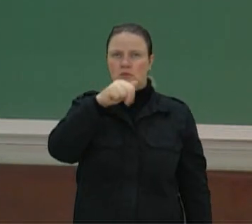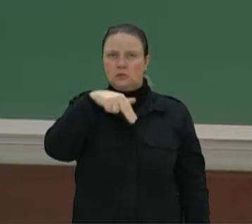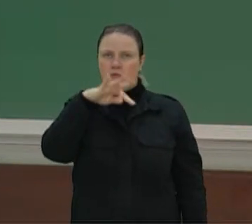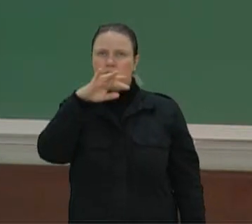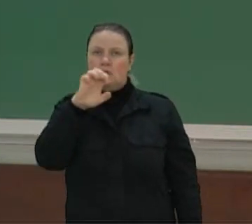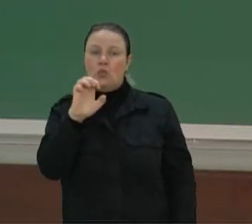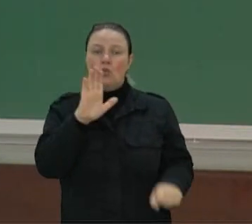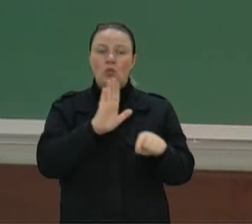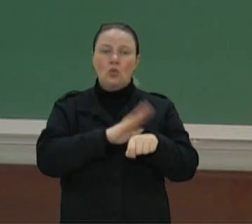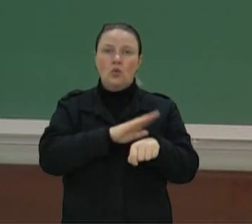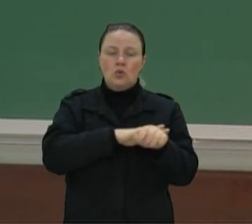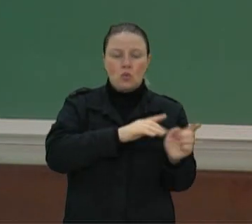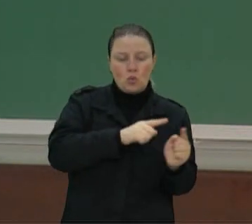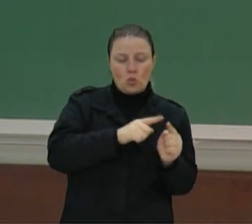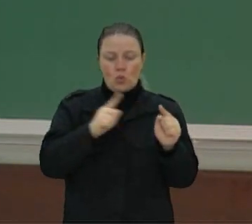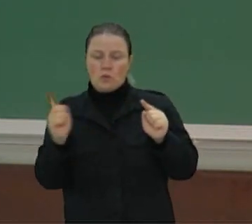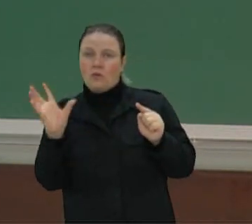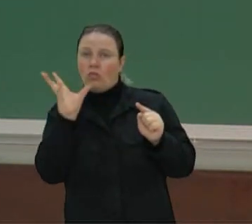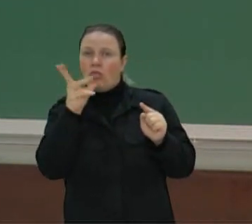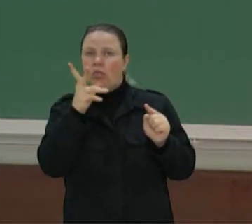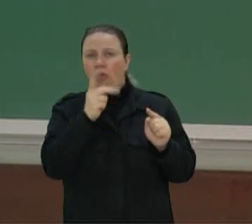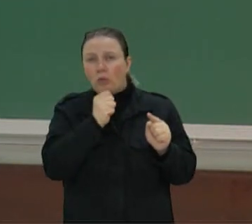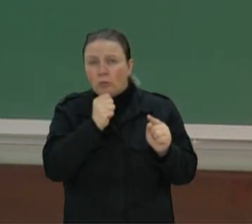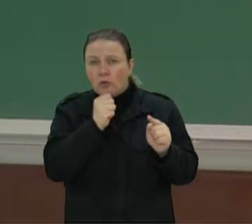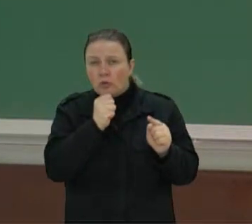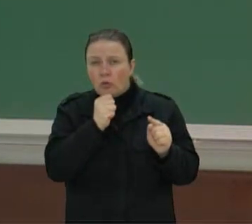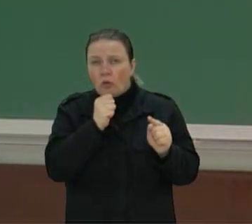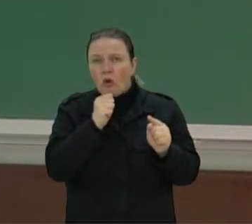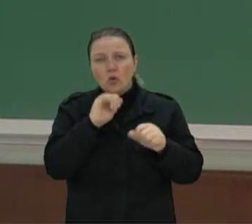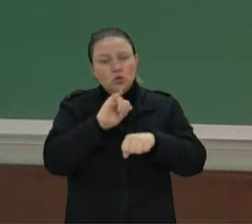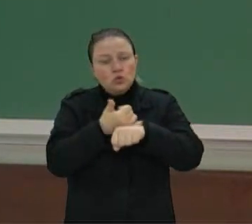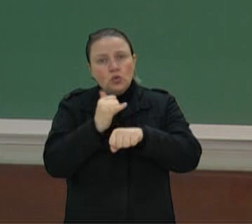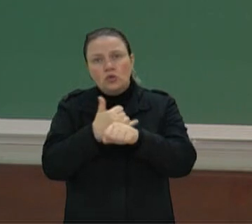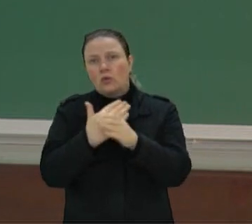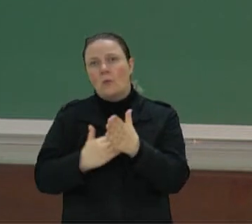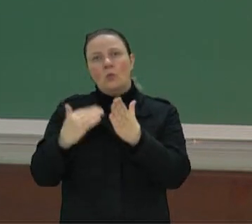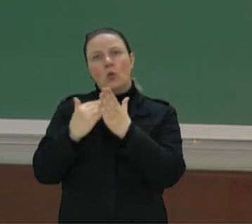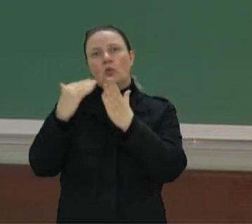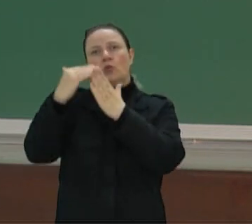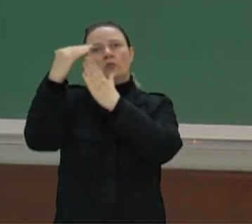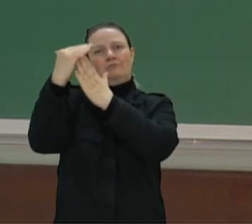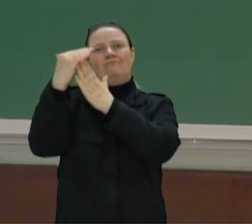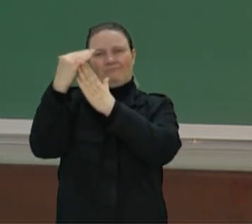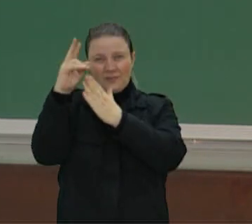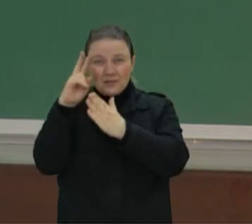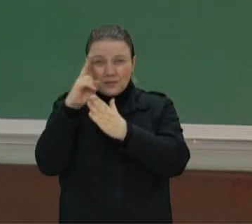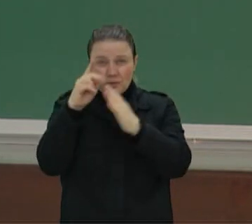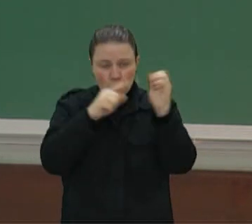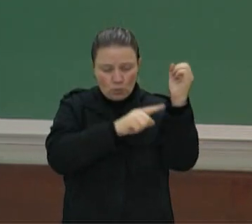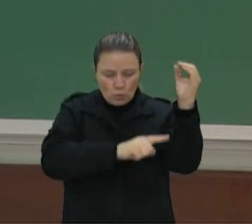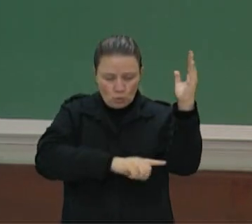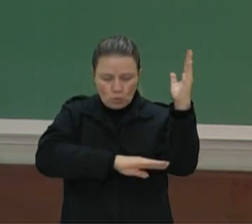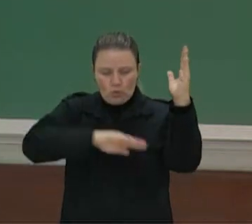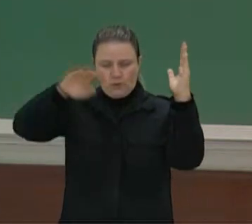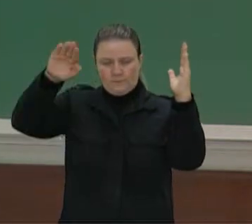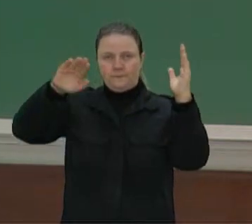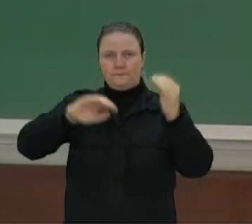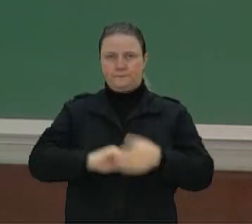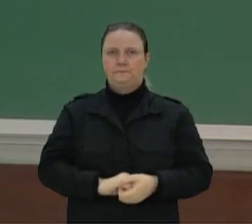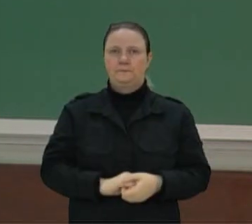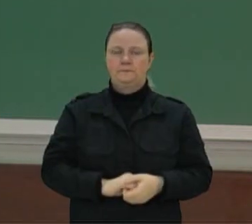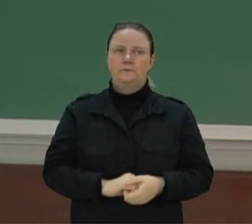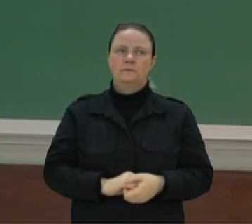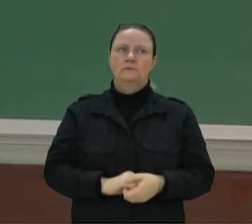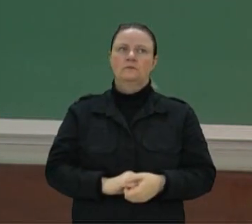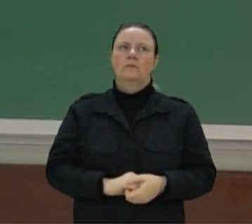demorar para pagar? Demorou mais para pagar, vai pagar um valor maior. Lembra lá da curva, da reta? Essa é a ideia, tá certo?